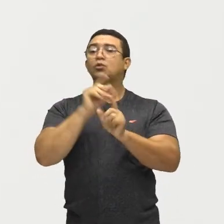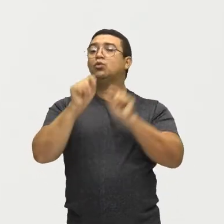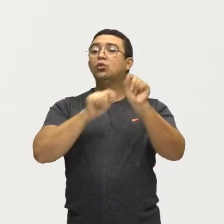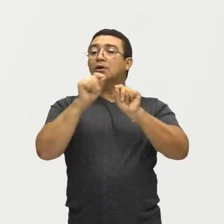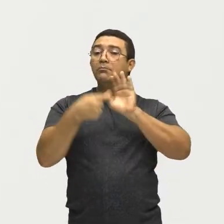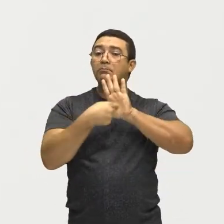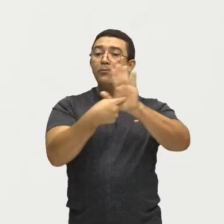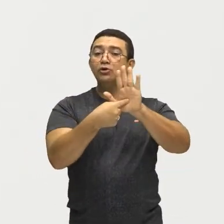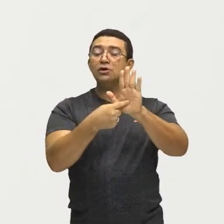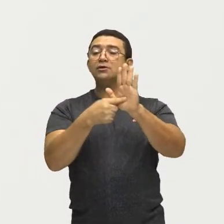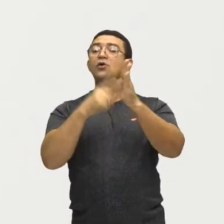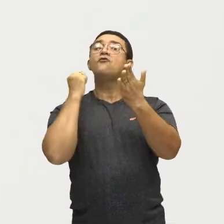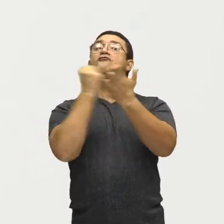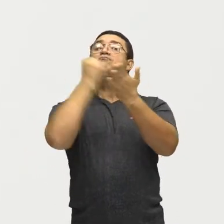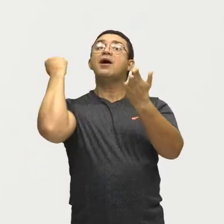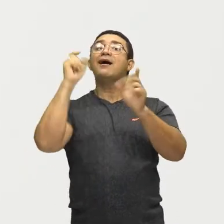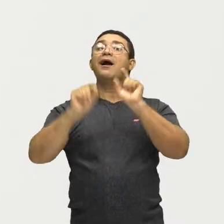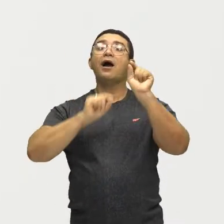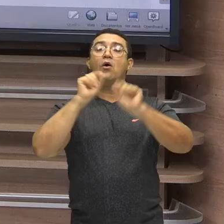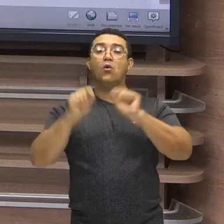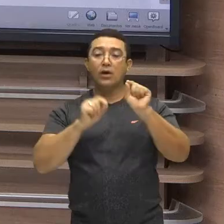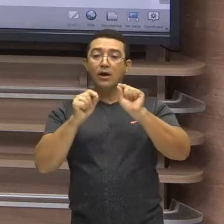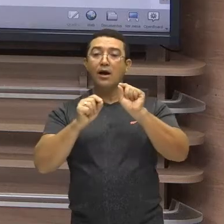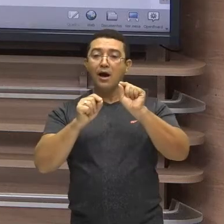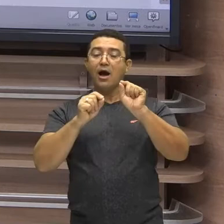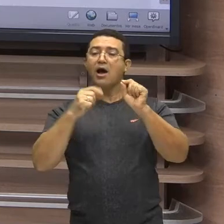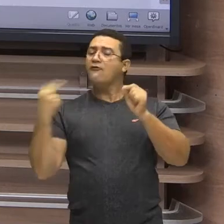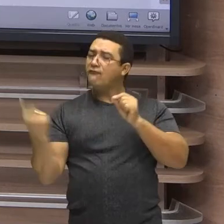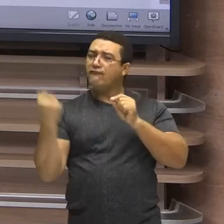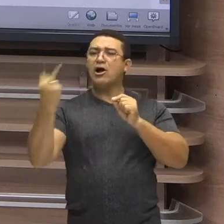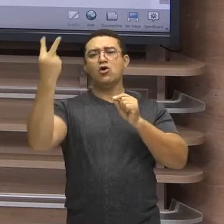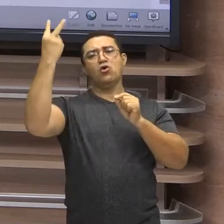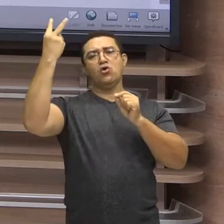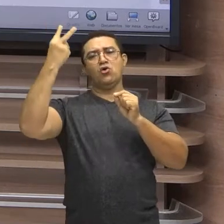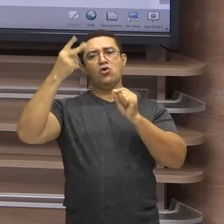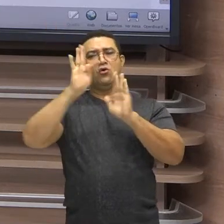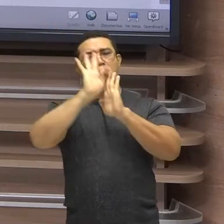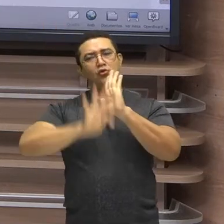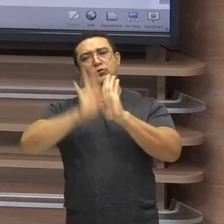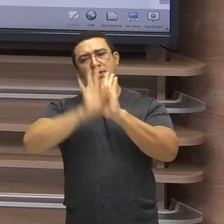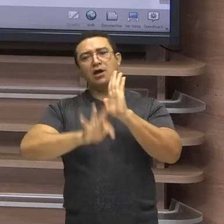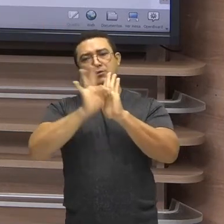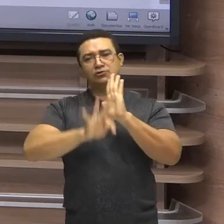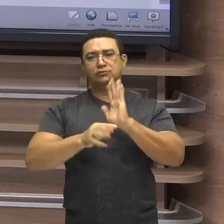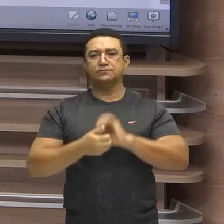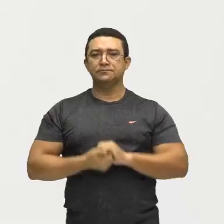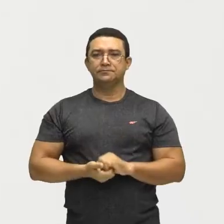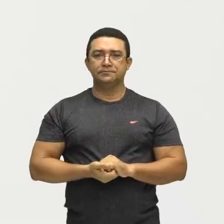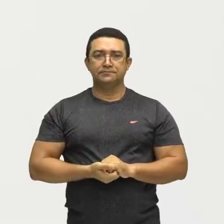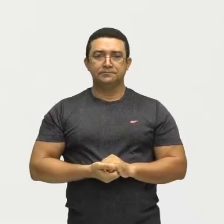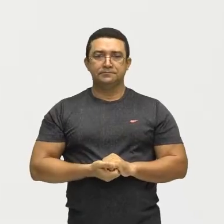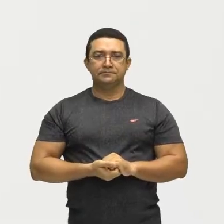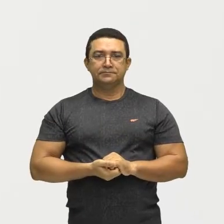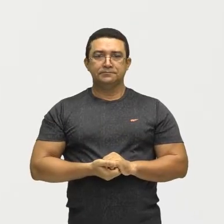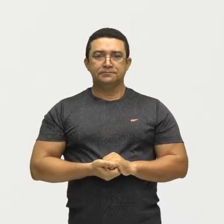para enfatizar, né, valorizar mais essa ação aqui.